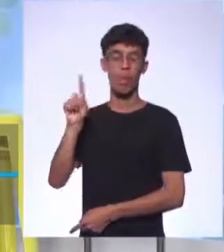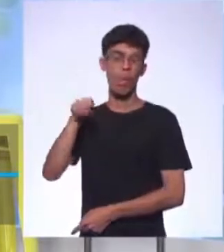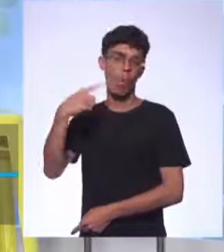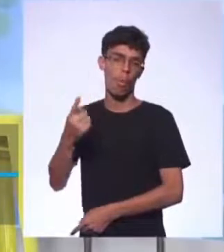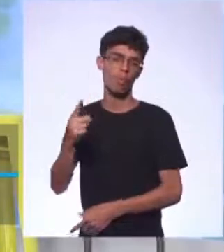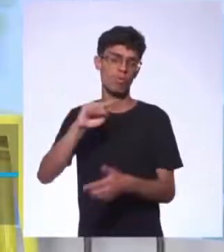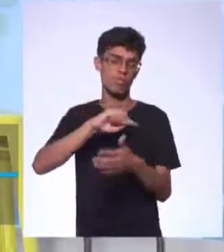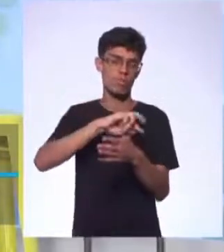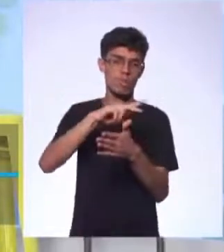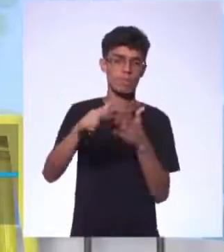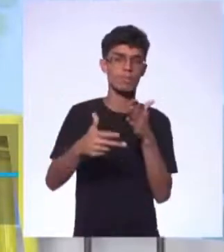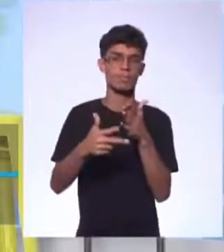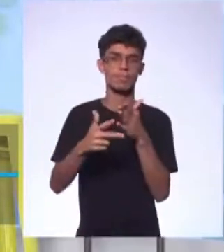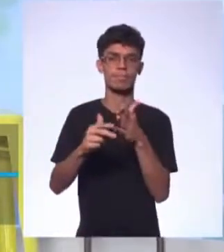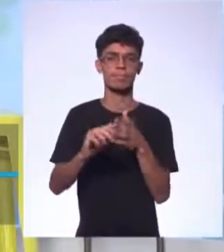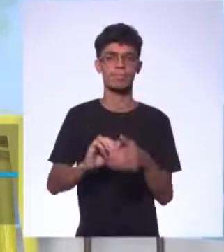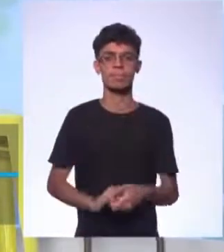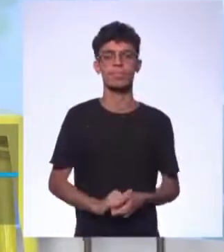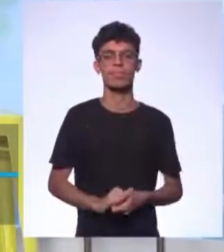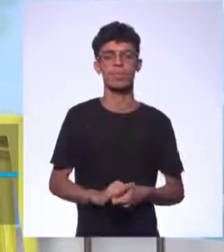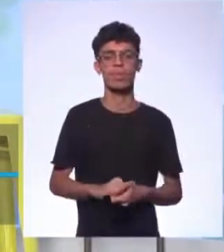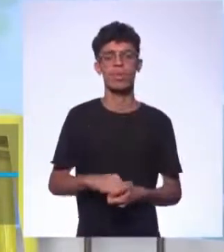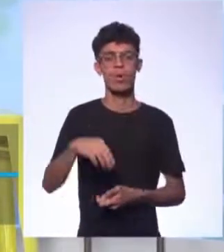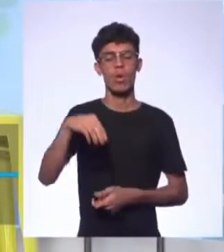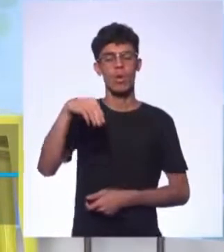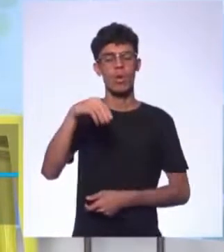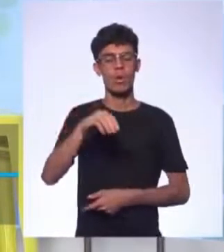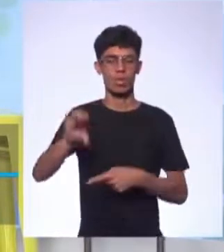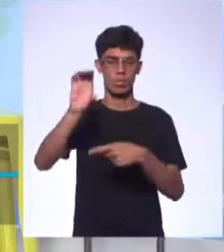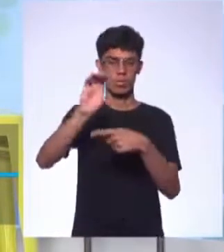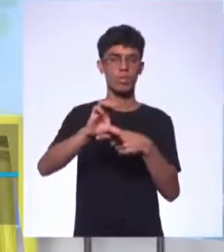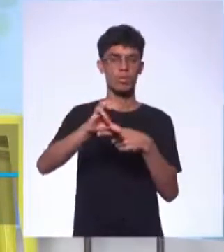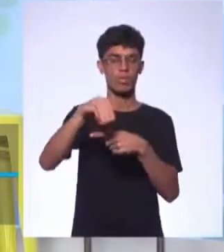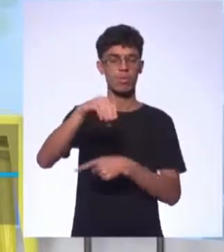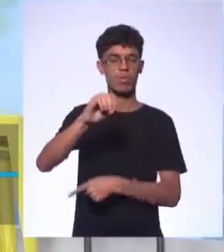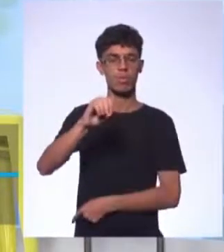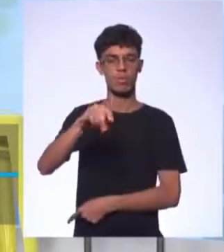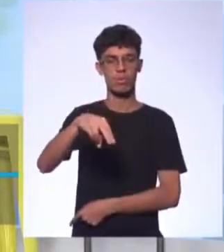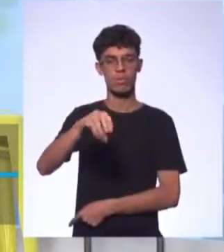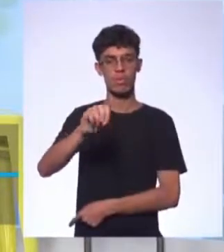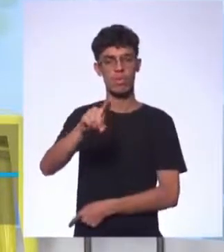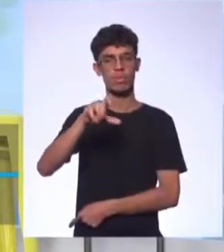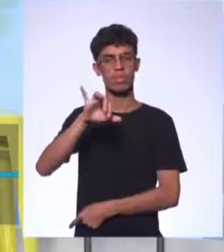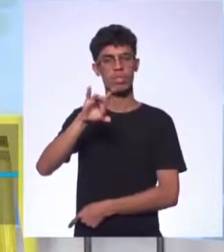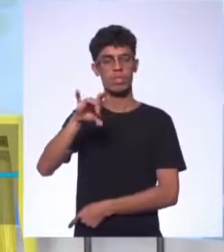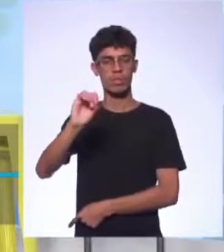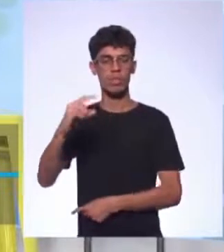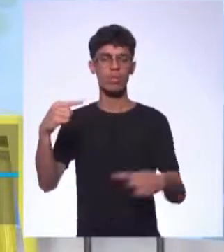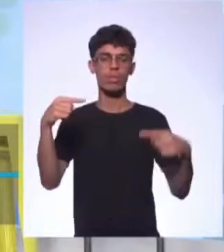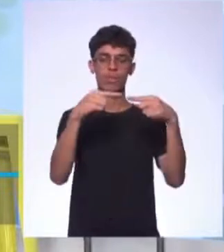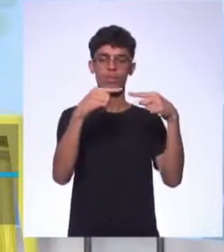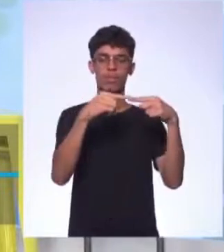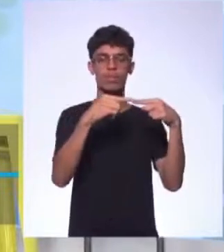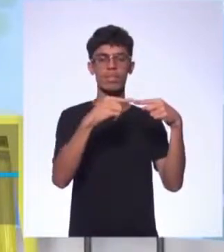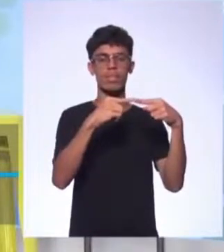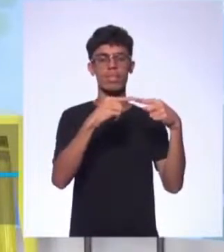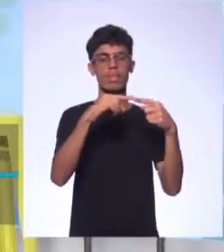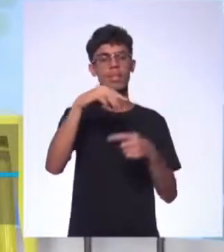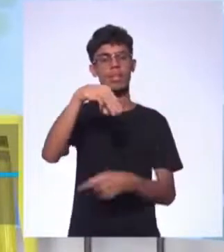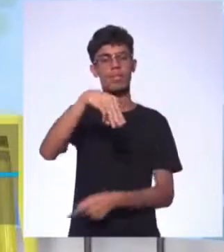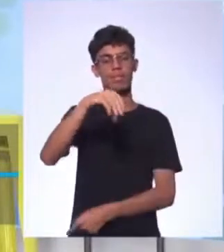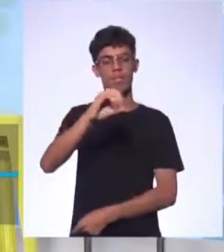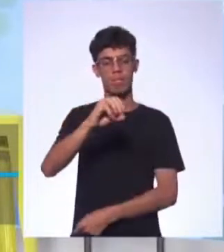uma vez que esse monóxido de carbono, quando ele combina com a